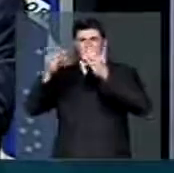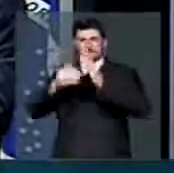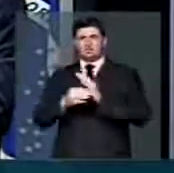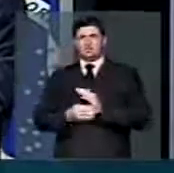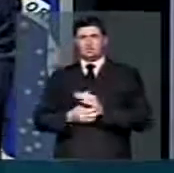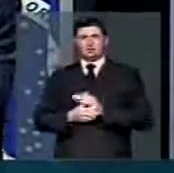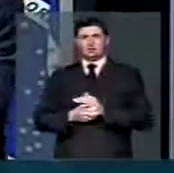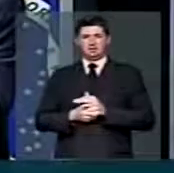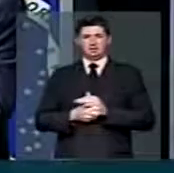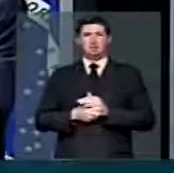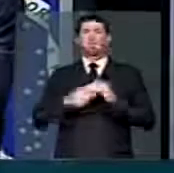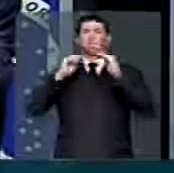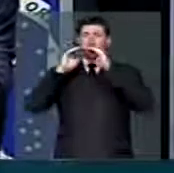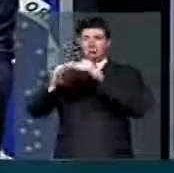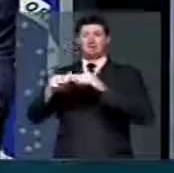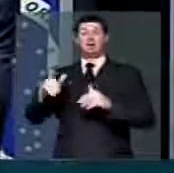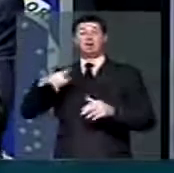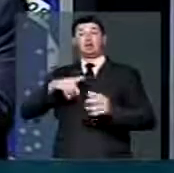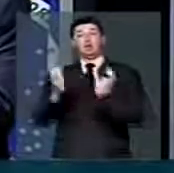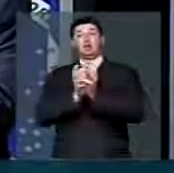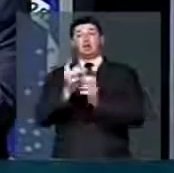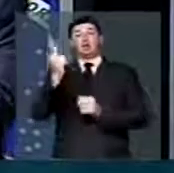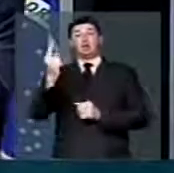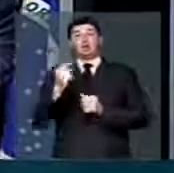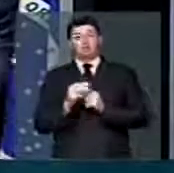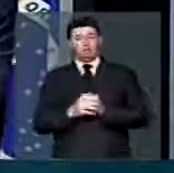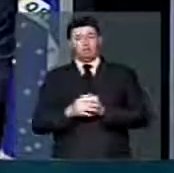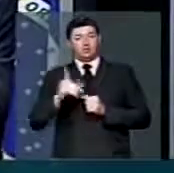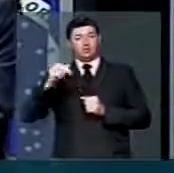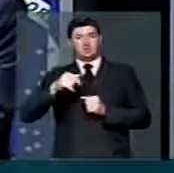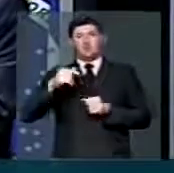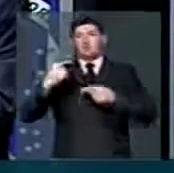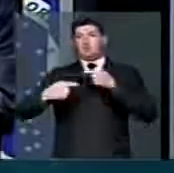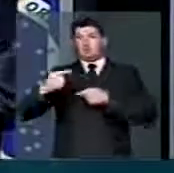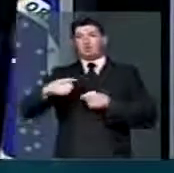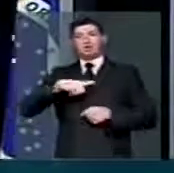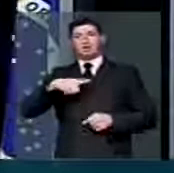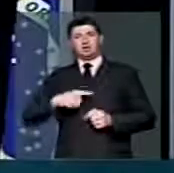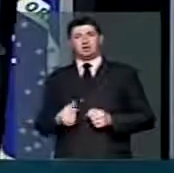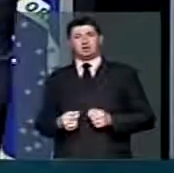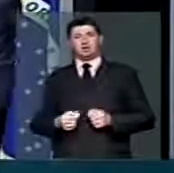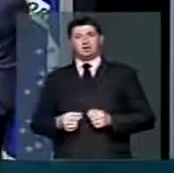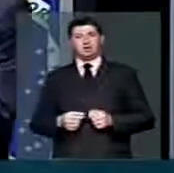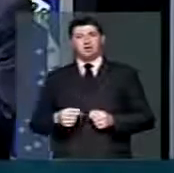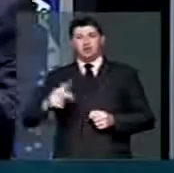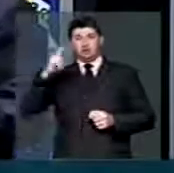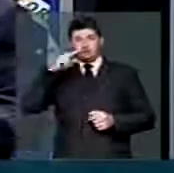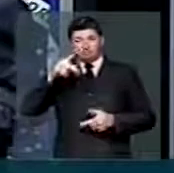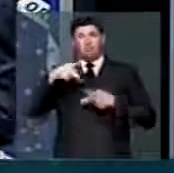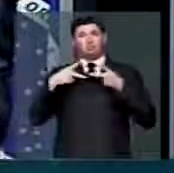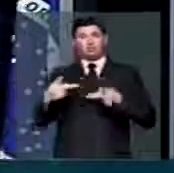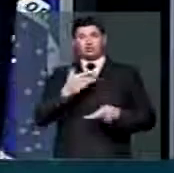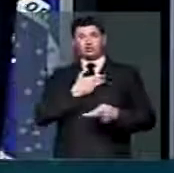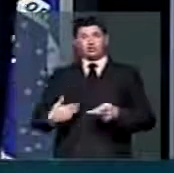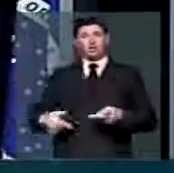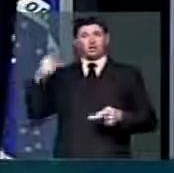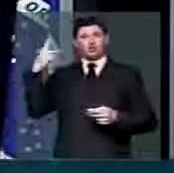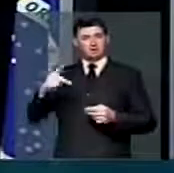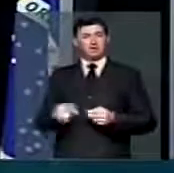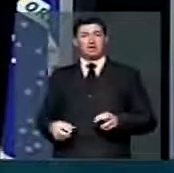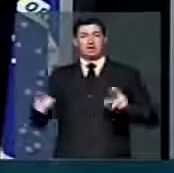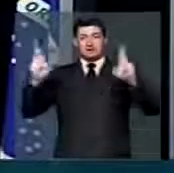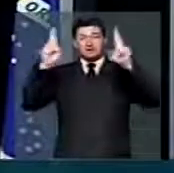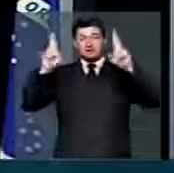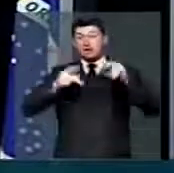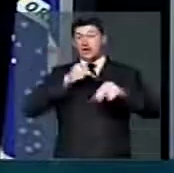respeito, diga para ela que tem uma categoria que é politizada, que lê o seu programa de governo e que espera